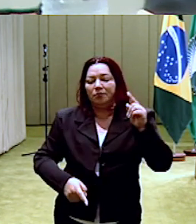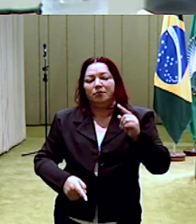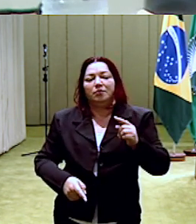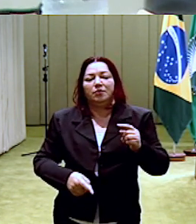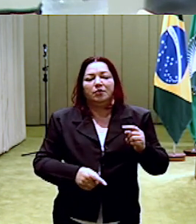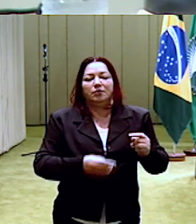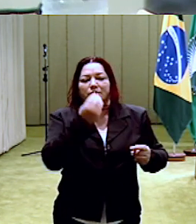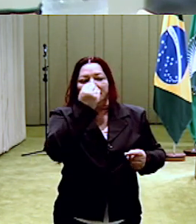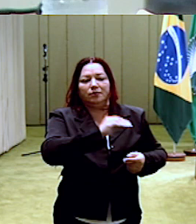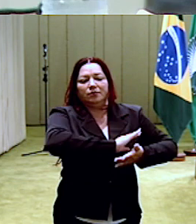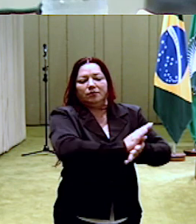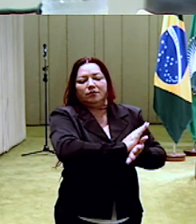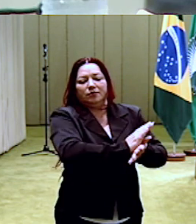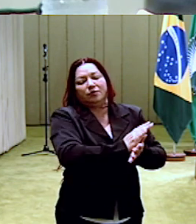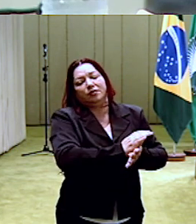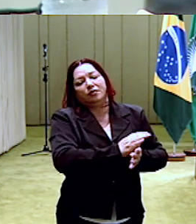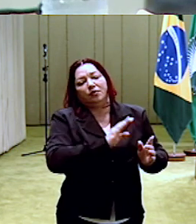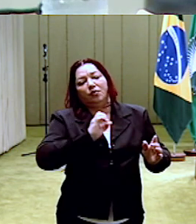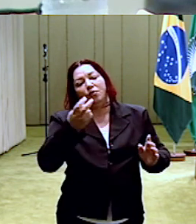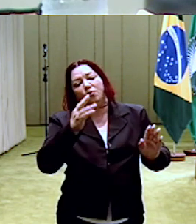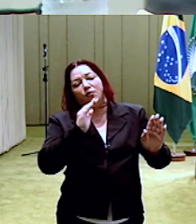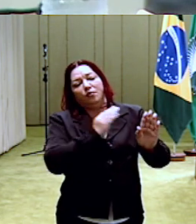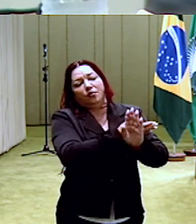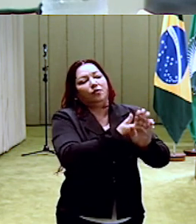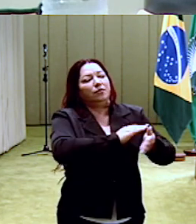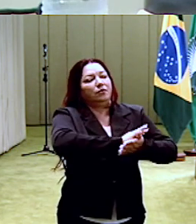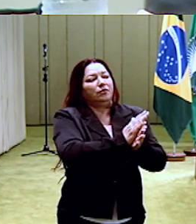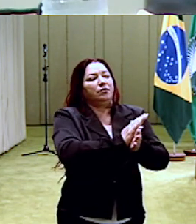práticas discriminatórias diretas ou indiretas.